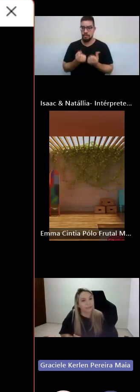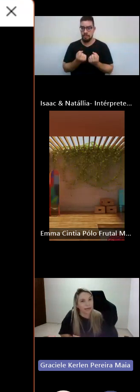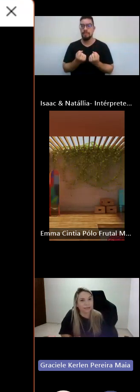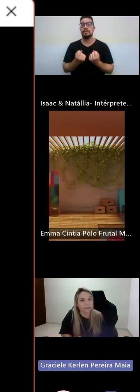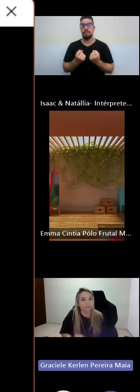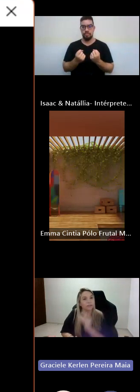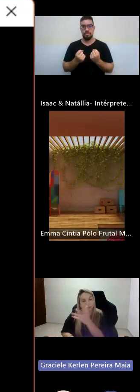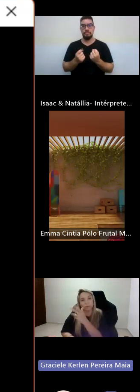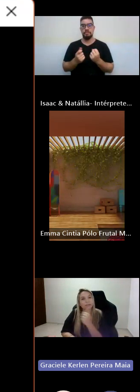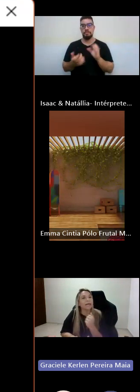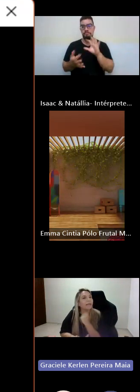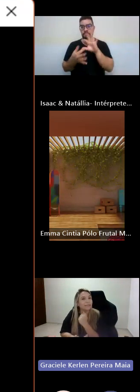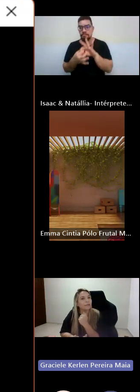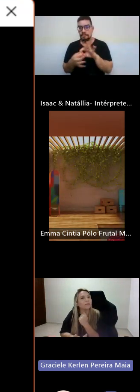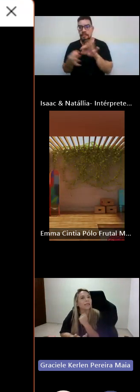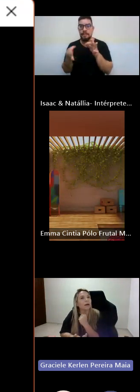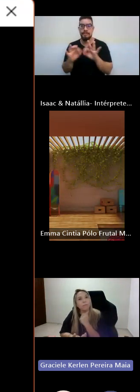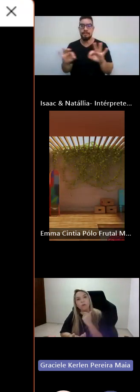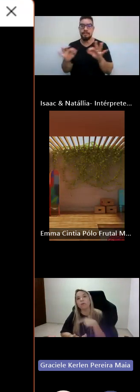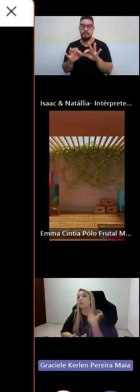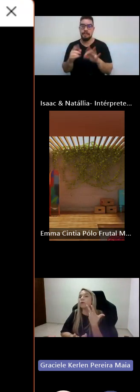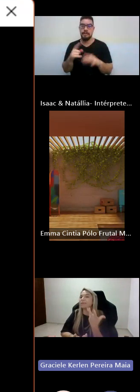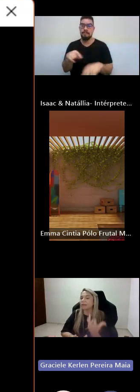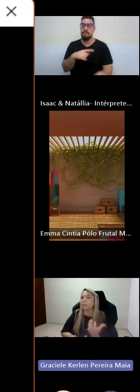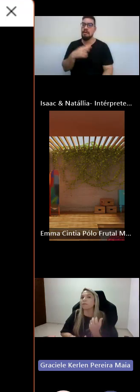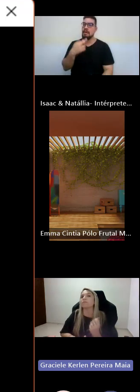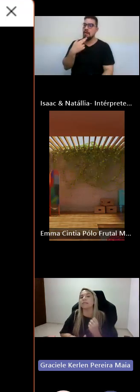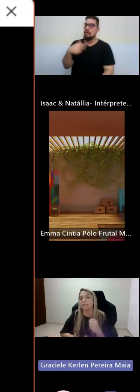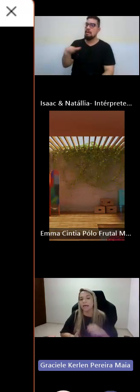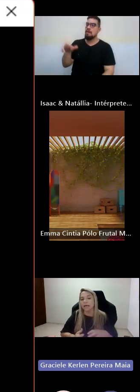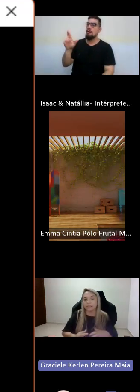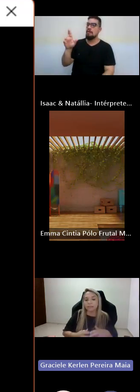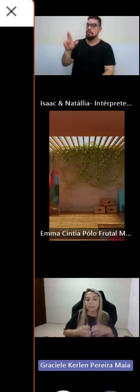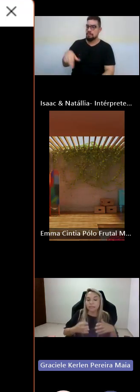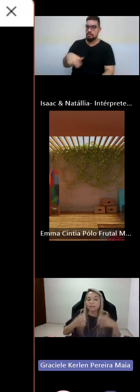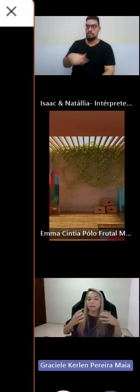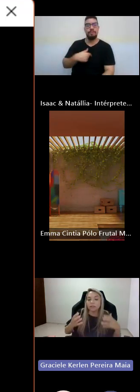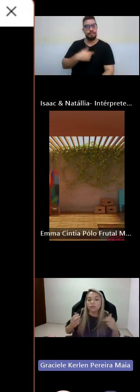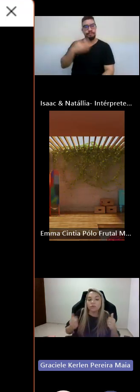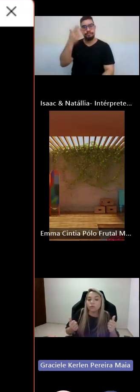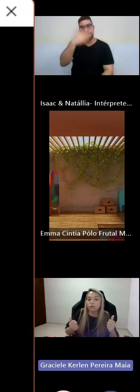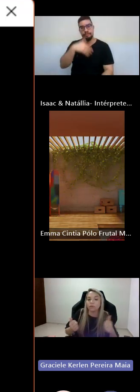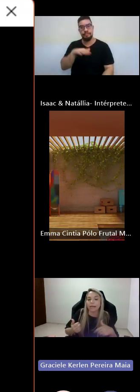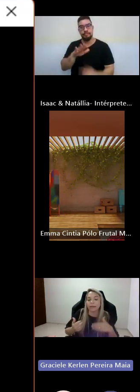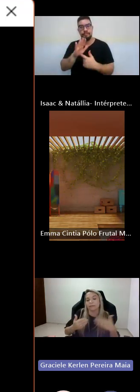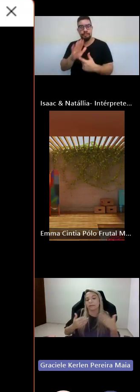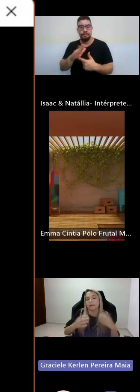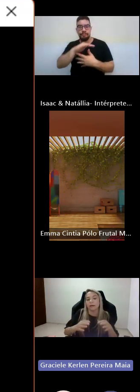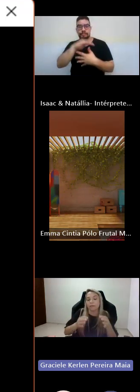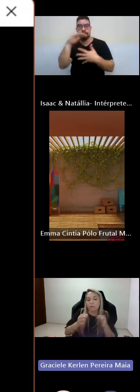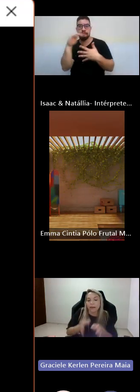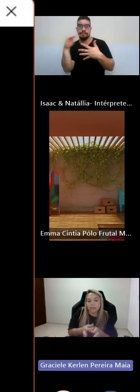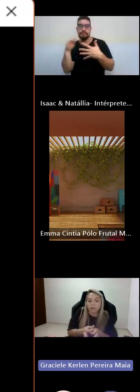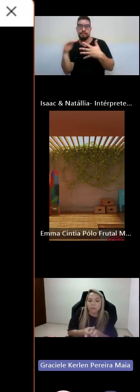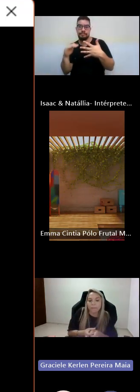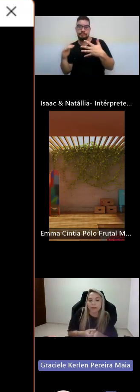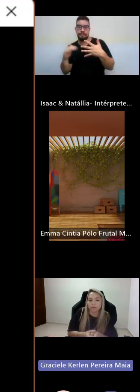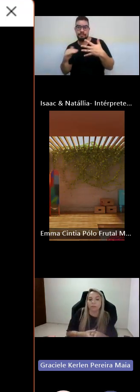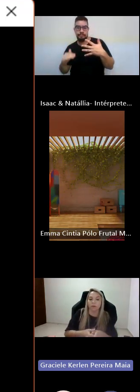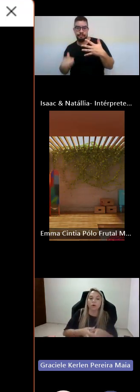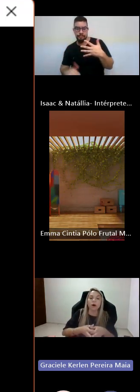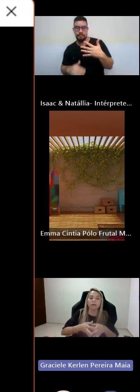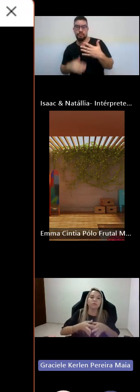na sintase. E vocês vão me dar razão daqui a pouco, quando eu mostrar para vocês esses níveis de estudo, né? Começa de